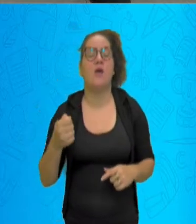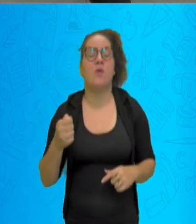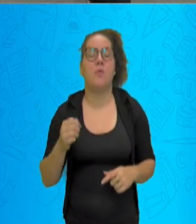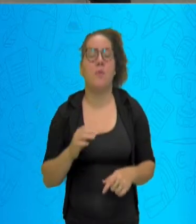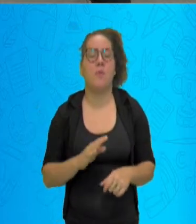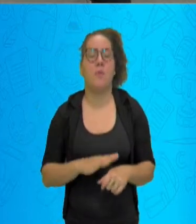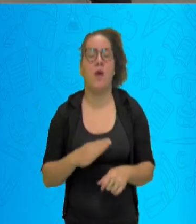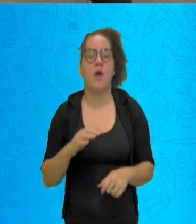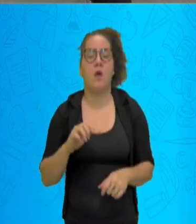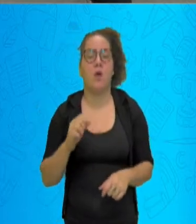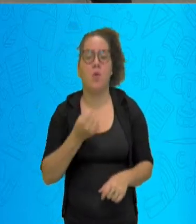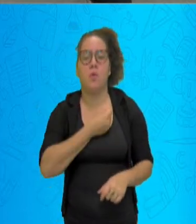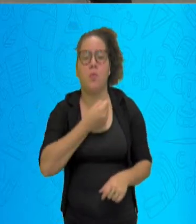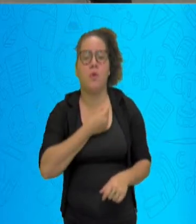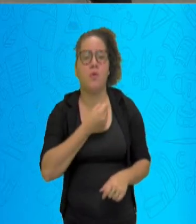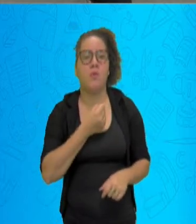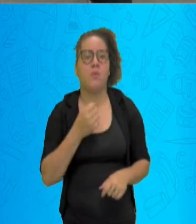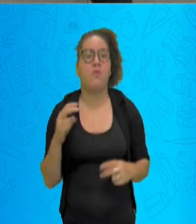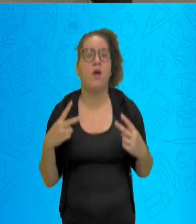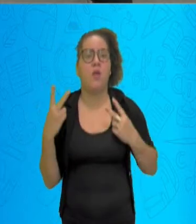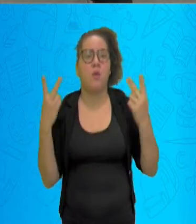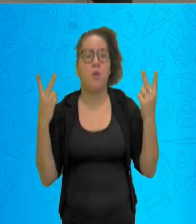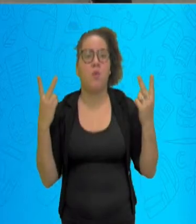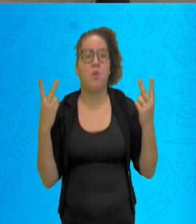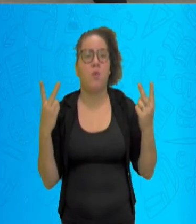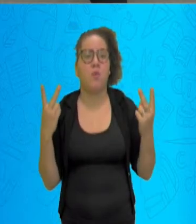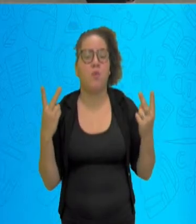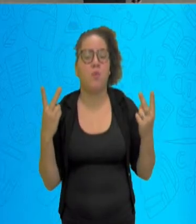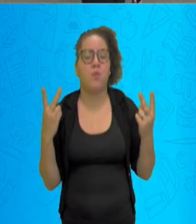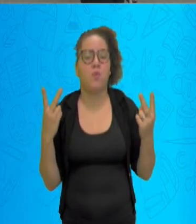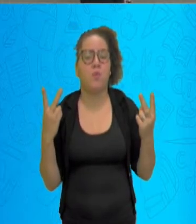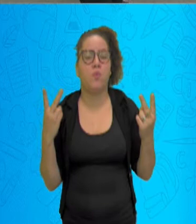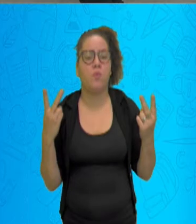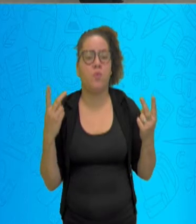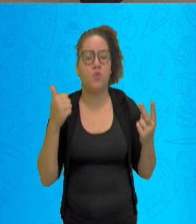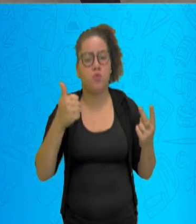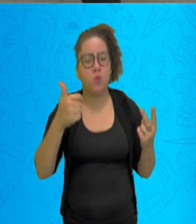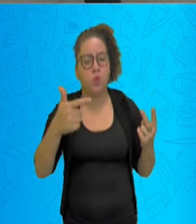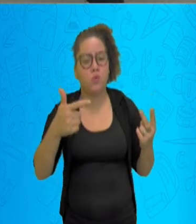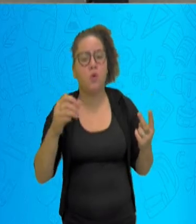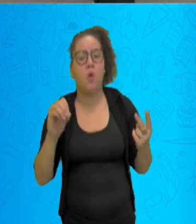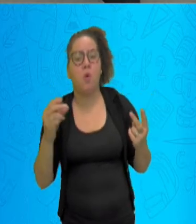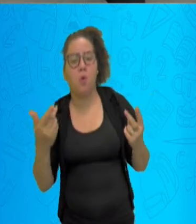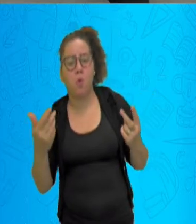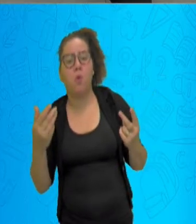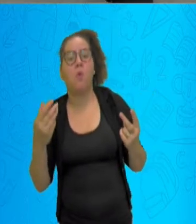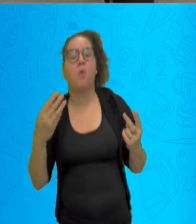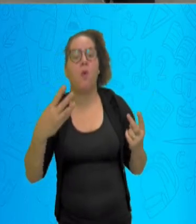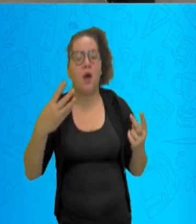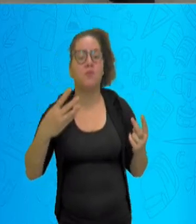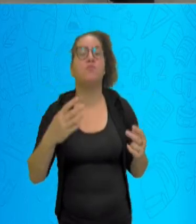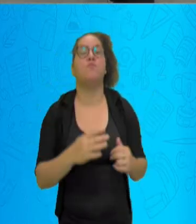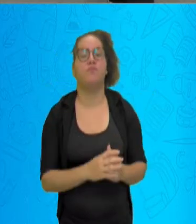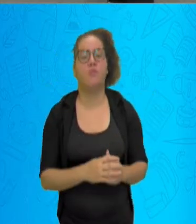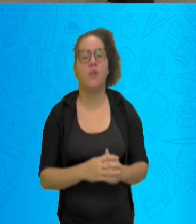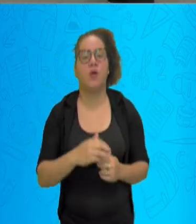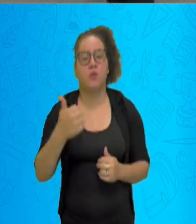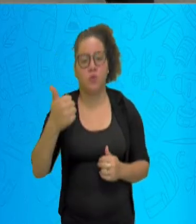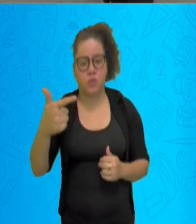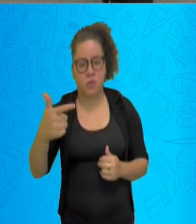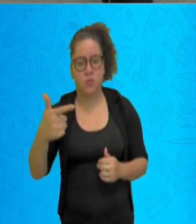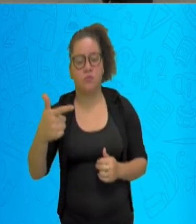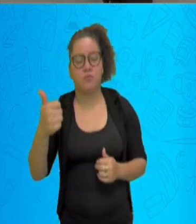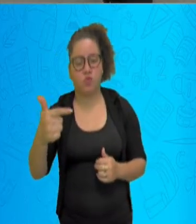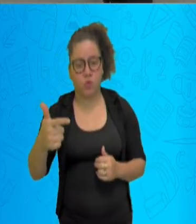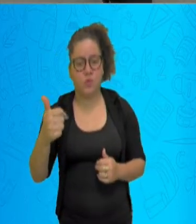aqui? É o 12 que é negativo, ou é o 4 que é o positivo? É do 12. Então vai ficar, o